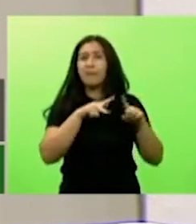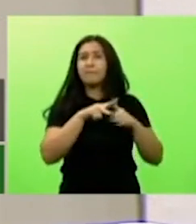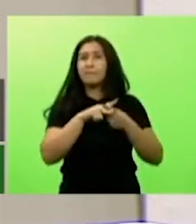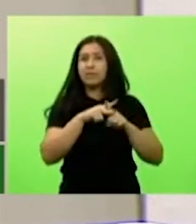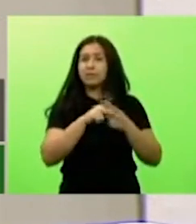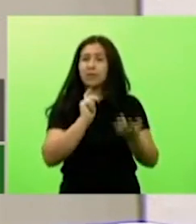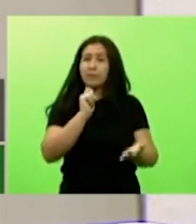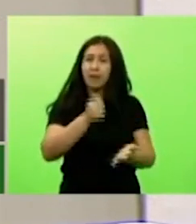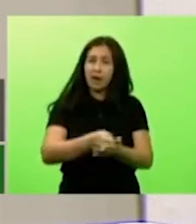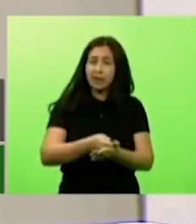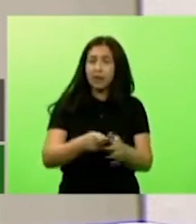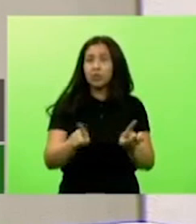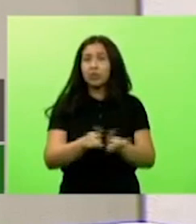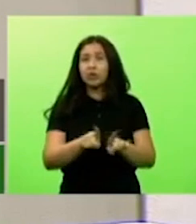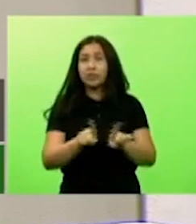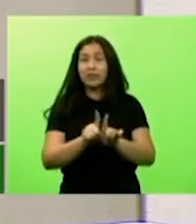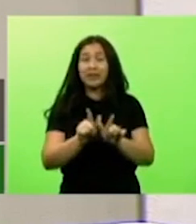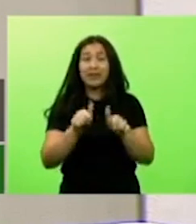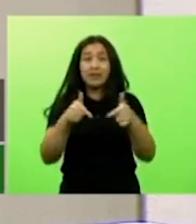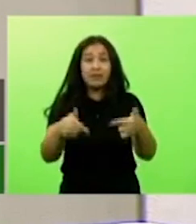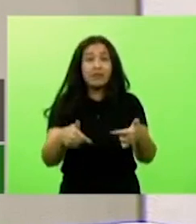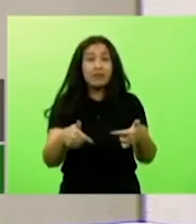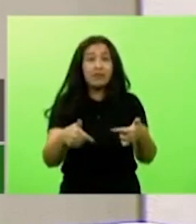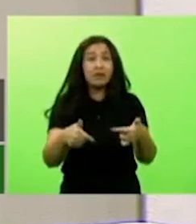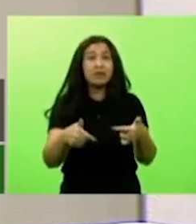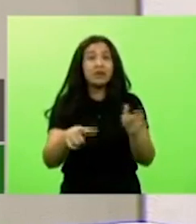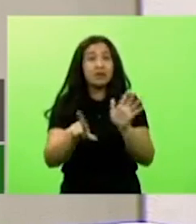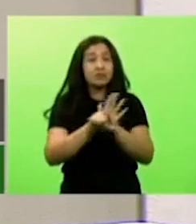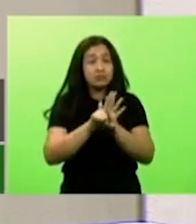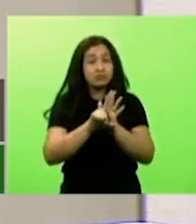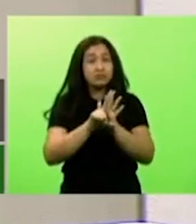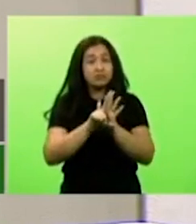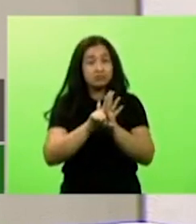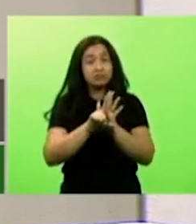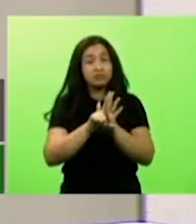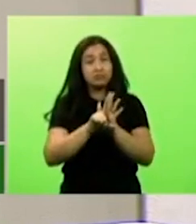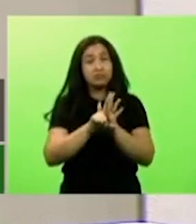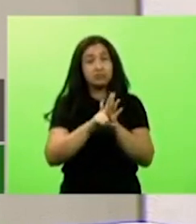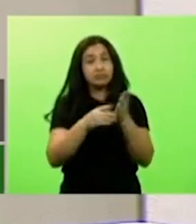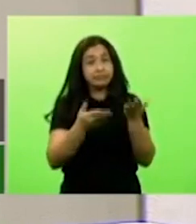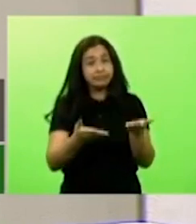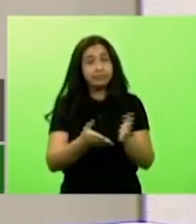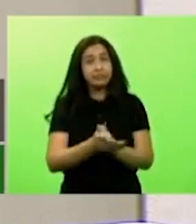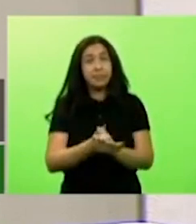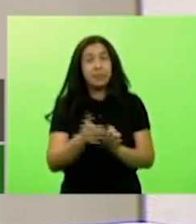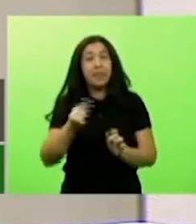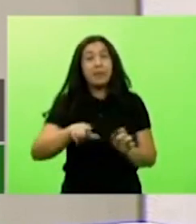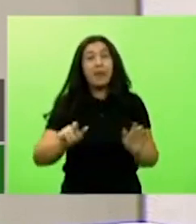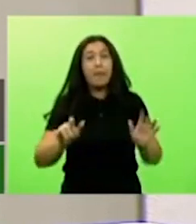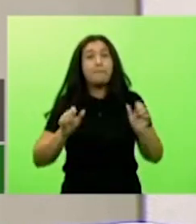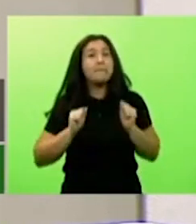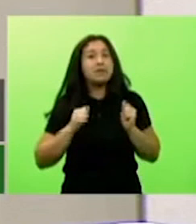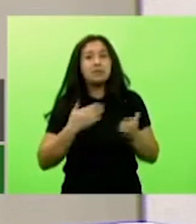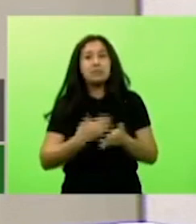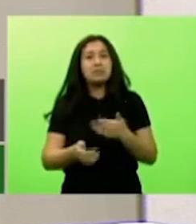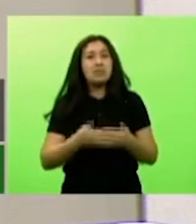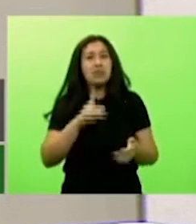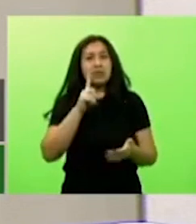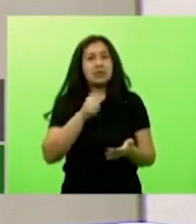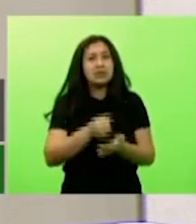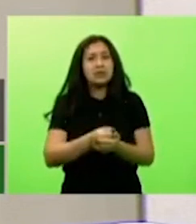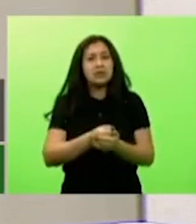pagamento e pela defesa pública de sua legalidade bem como a omissão pela ausência de qualquer medida